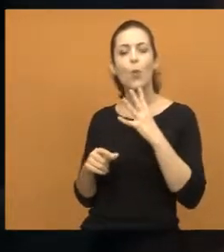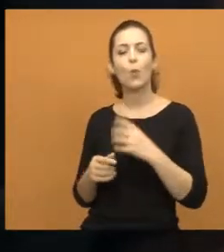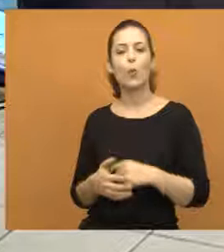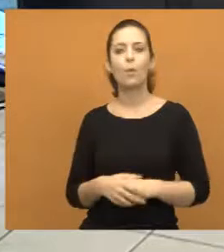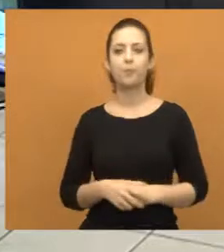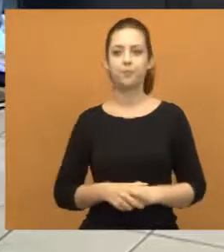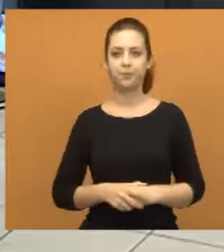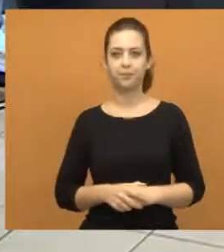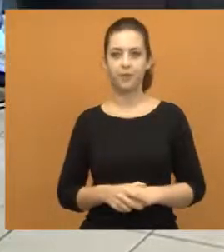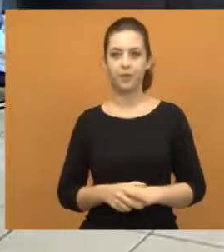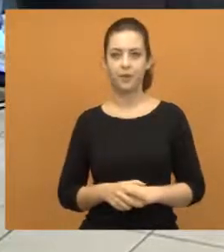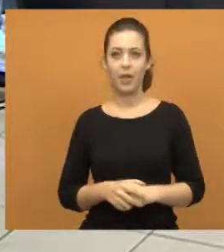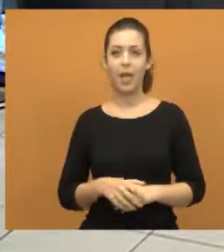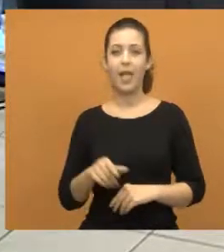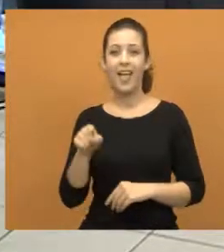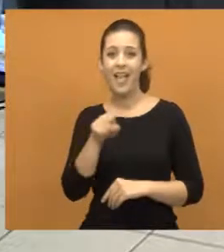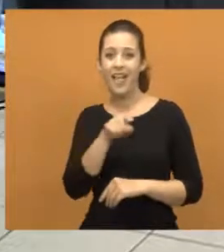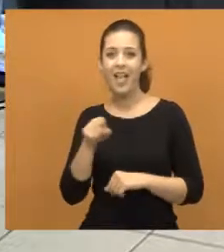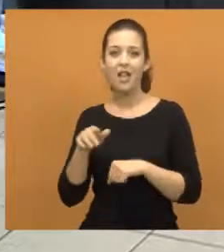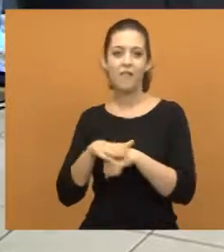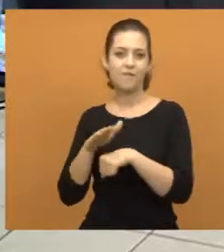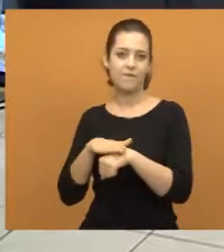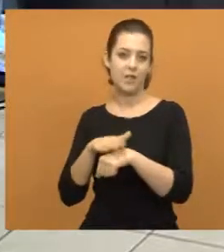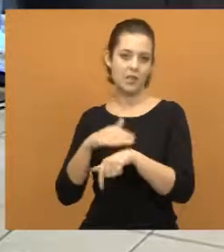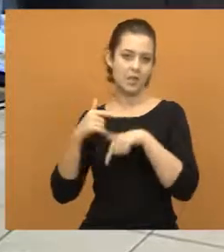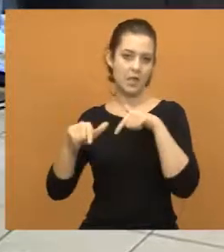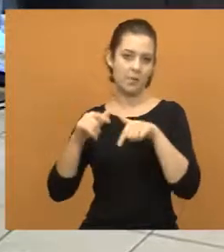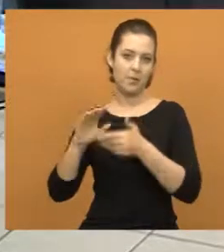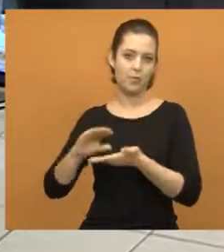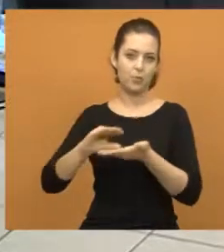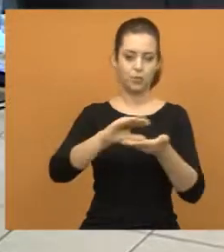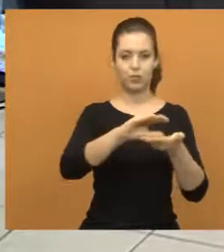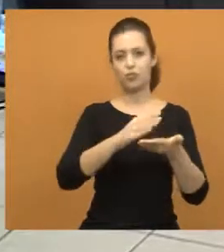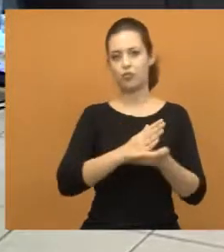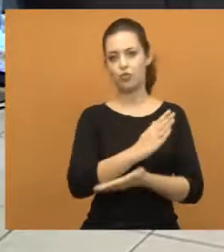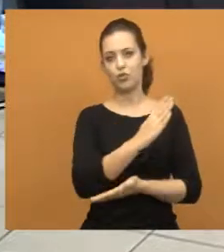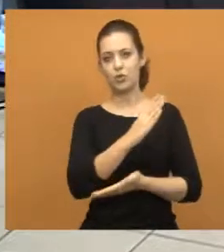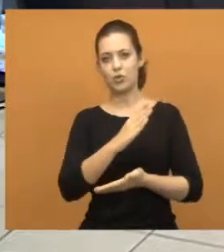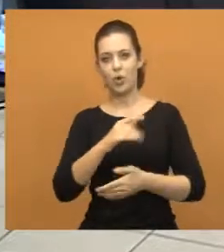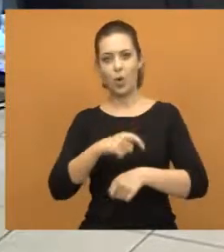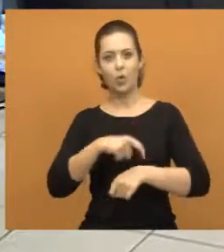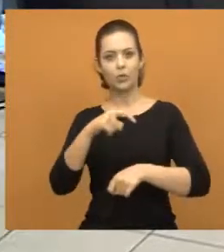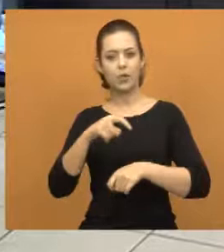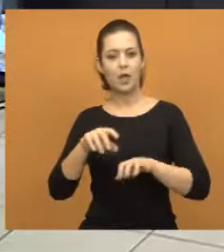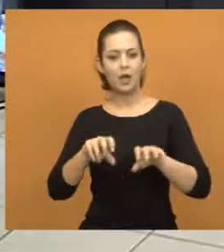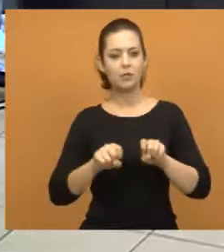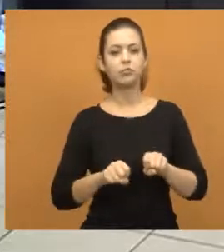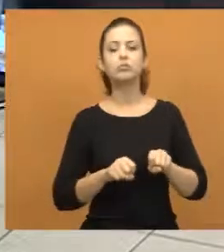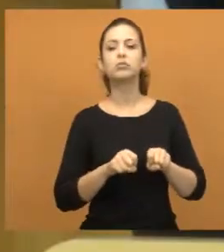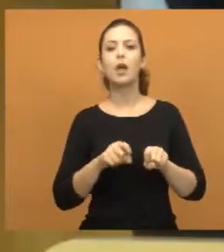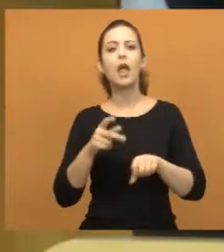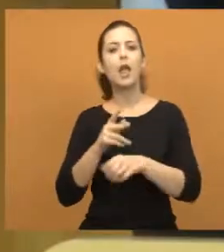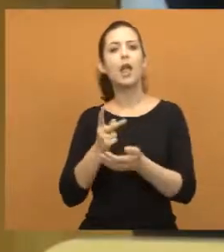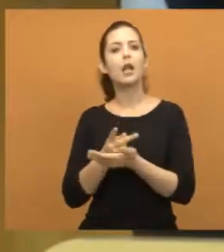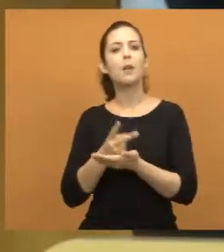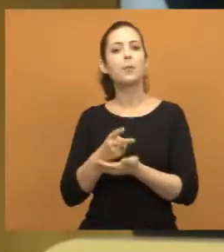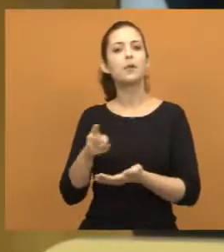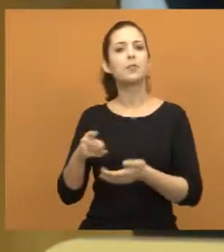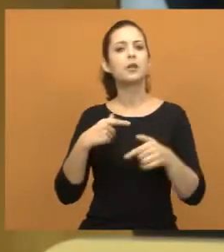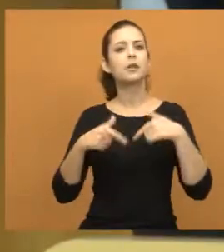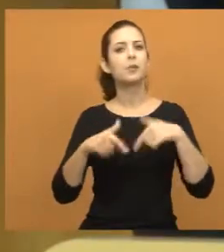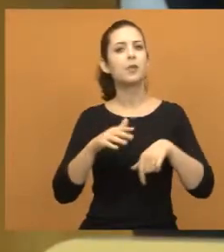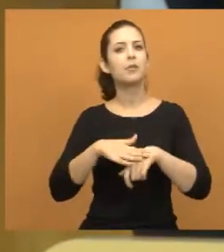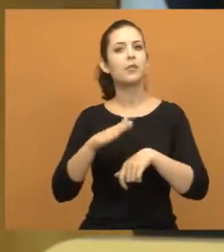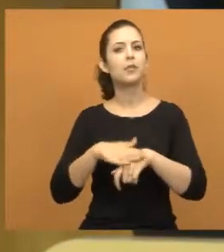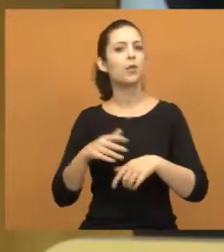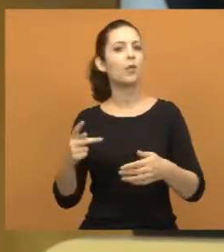Então, elas mesmas vão fazer o trabalho nos campos. A partir do momento que elas adotam o campo, ela mesma vai fazer o trabalho. O